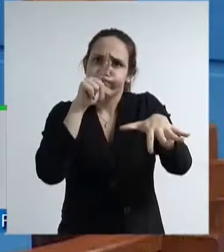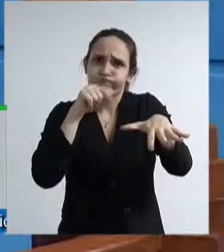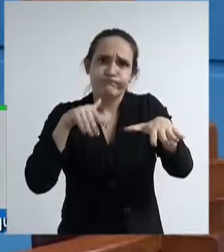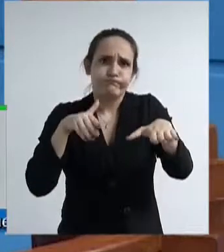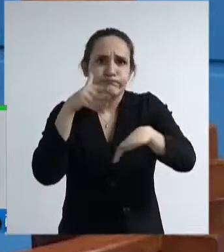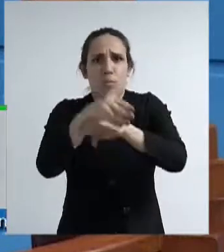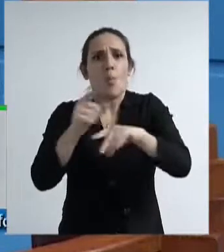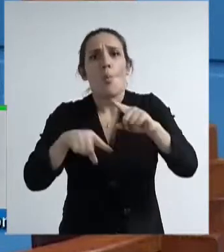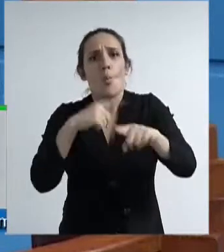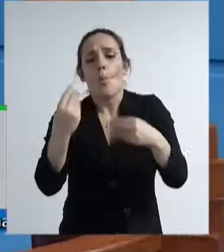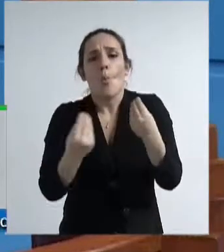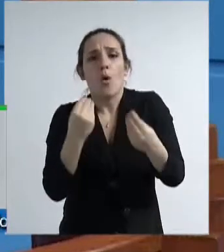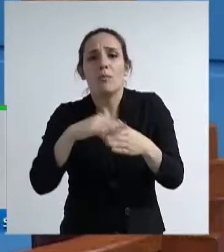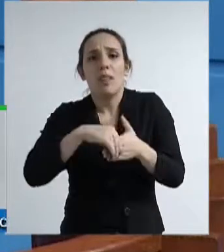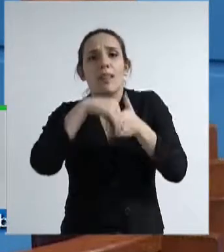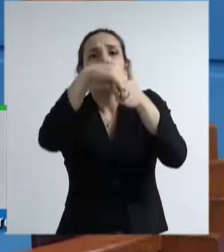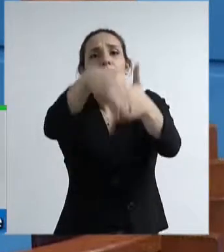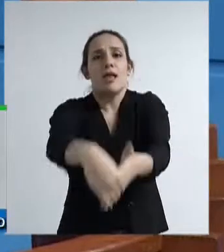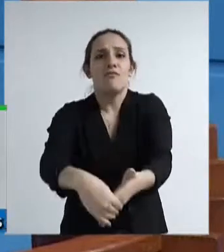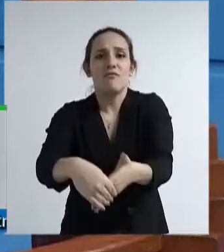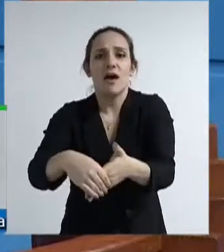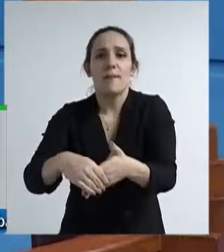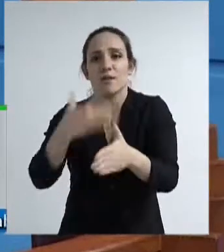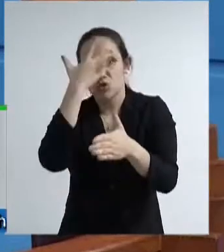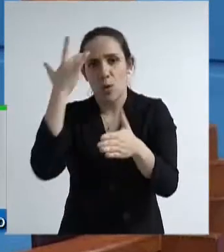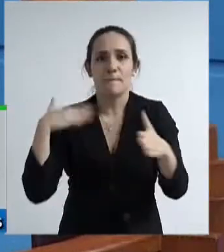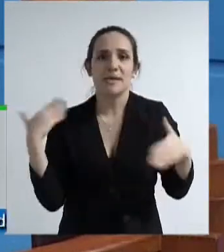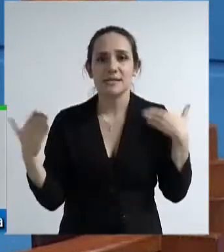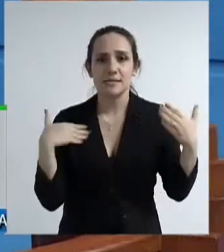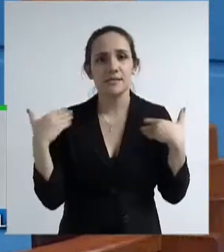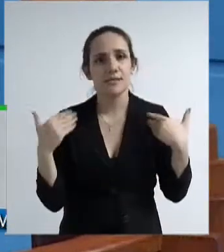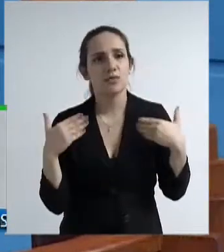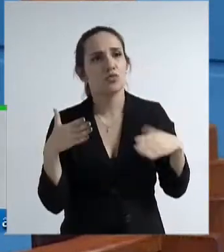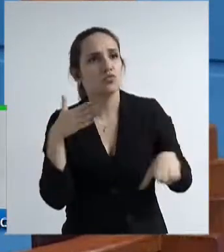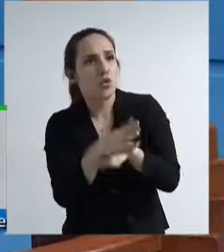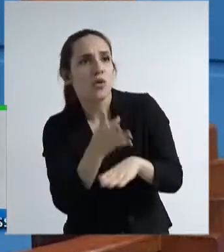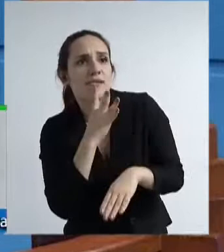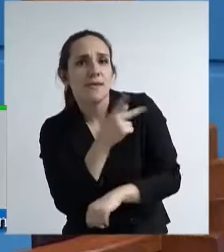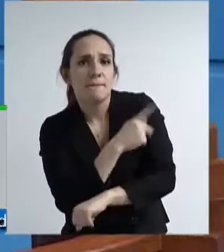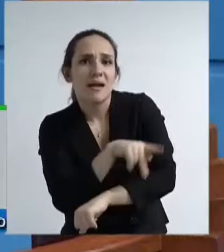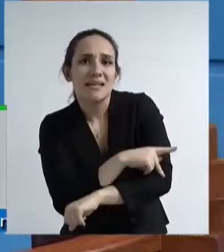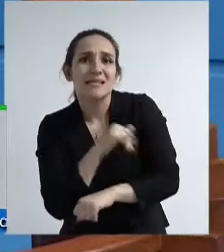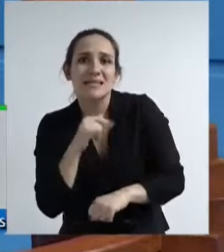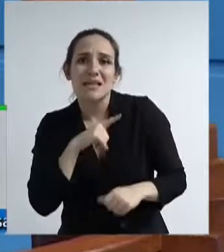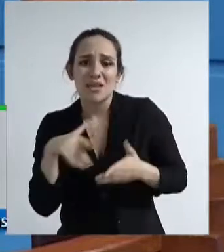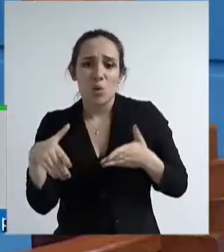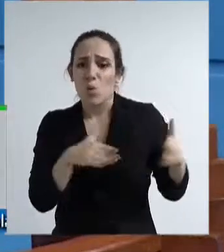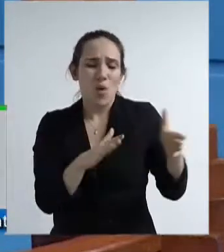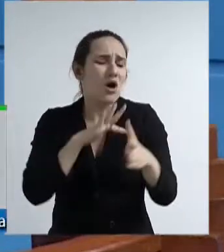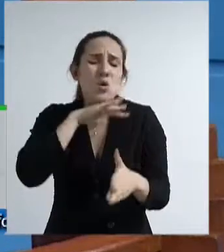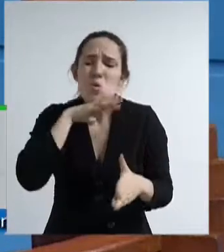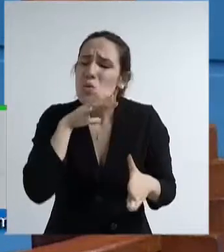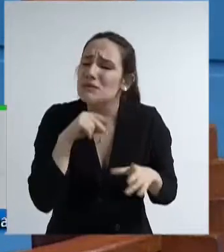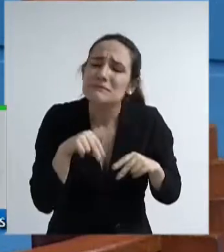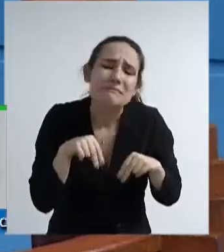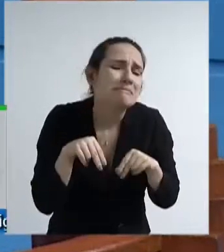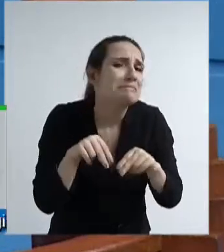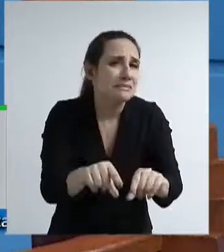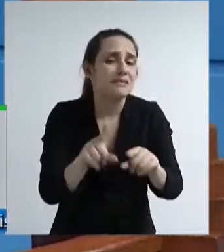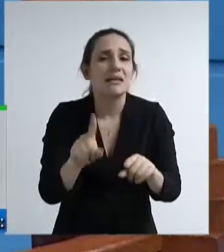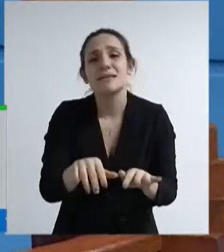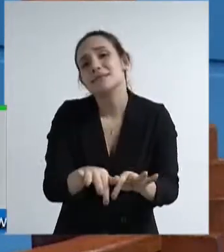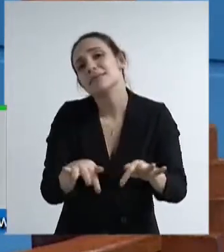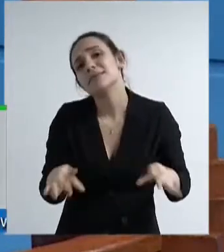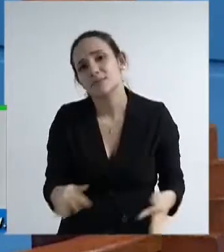turistas para as atrações nos parques? É óbvio e oportuno afirmar que a solução para esse problema é simples e qualquer país do